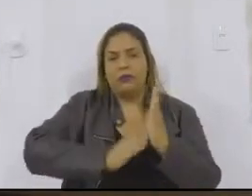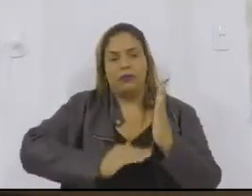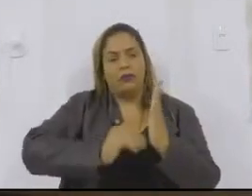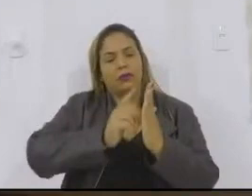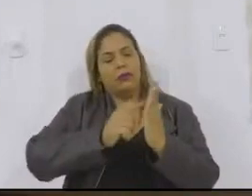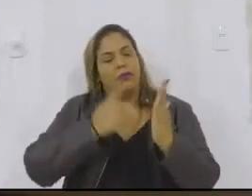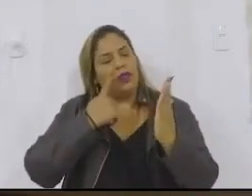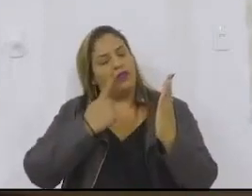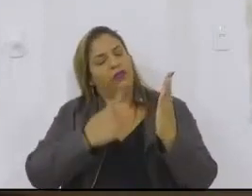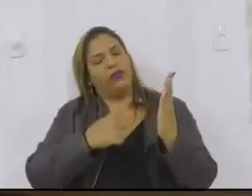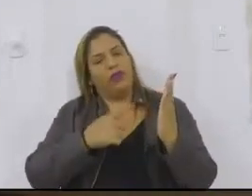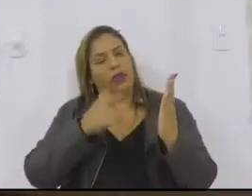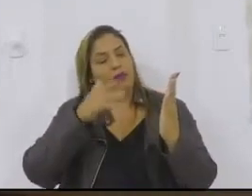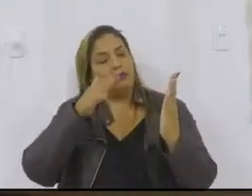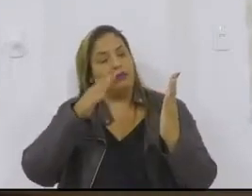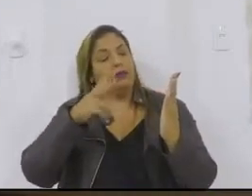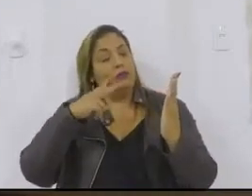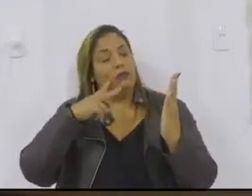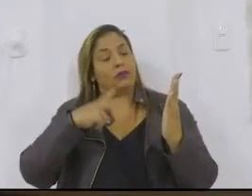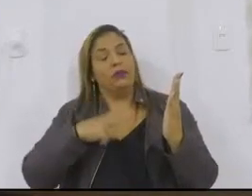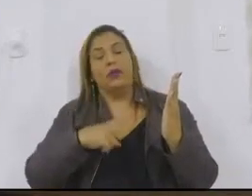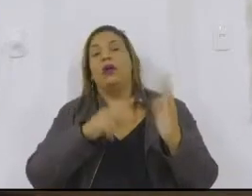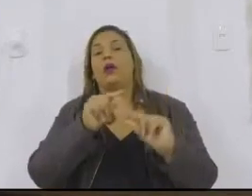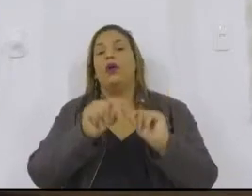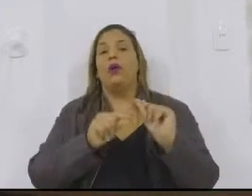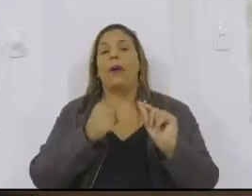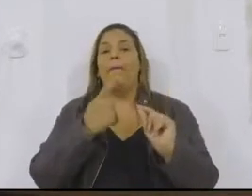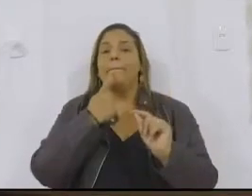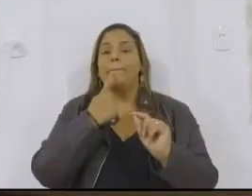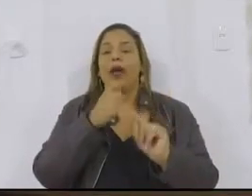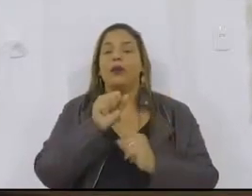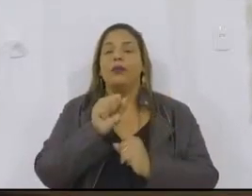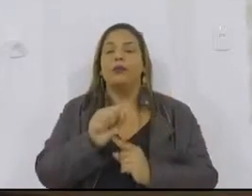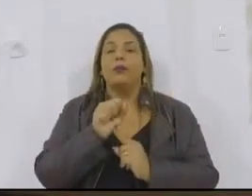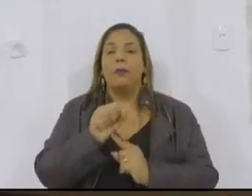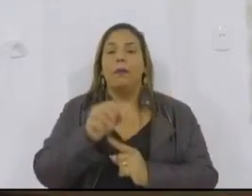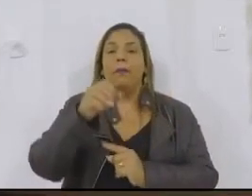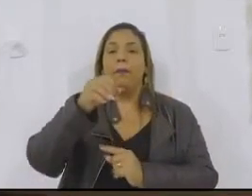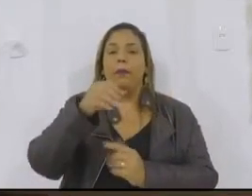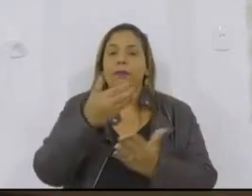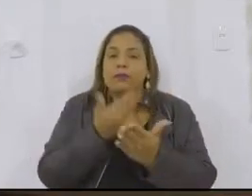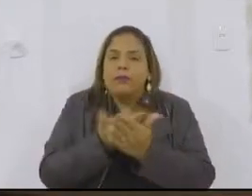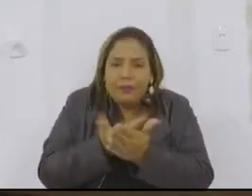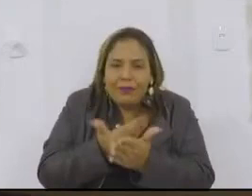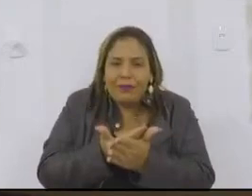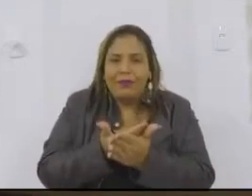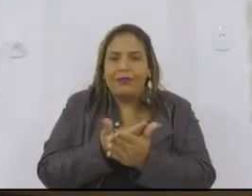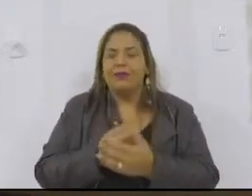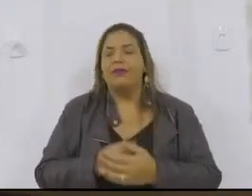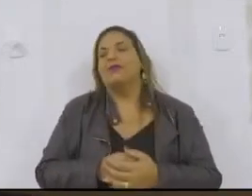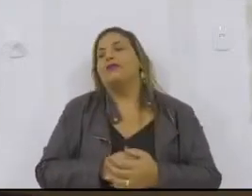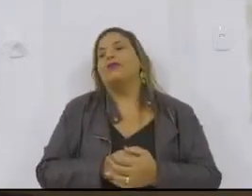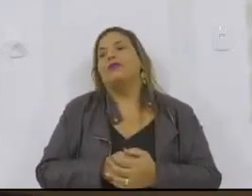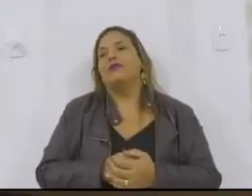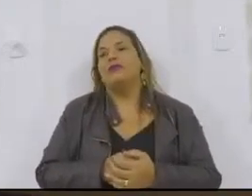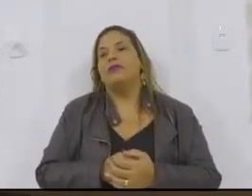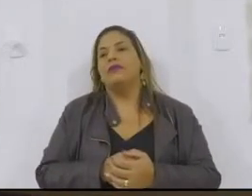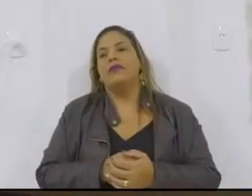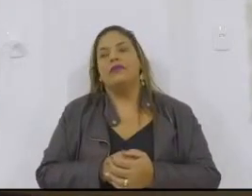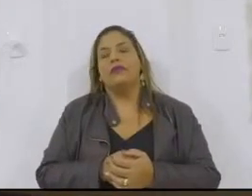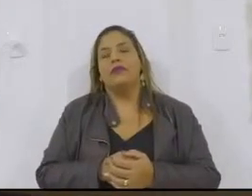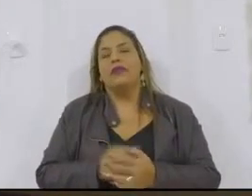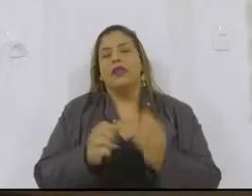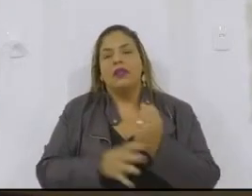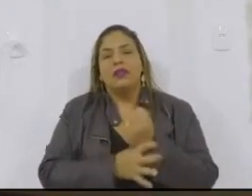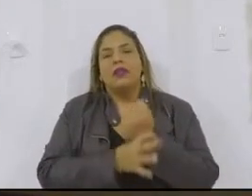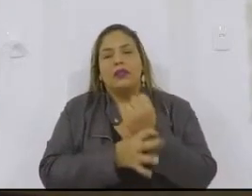rua Manuel João Gonçalves, próximo ao supermarket. A presente indicação se faz necessária visando maior segurança aos